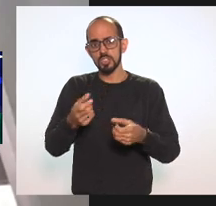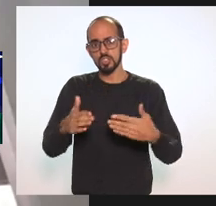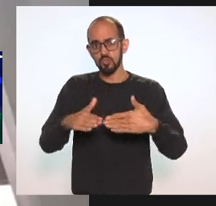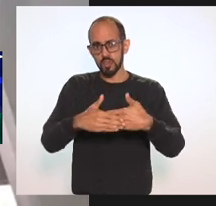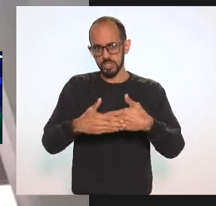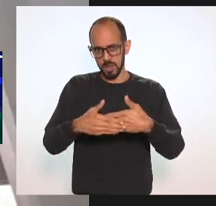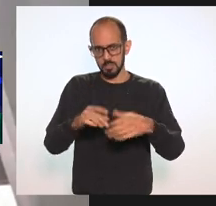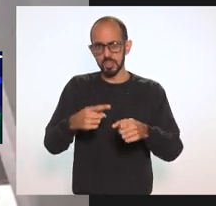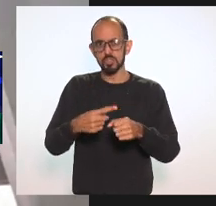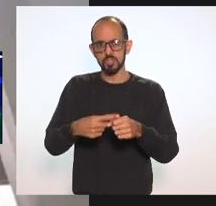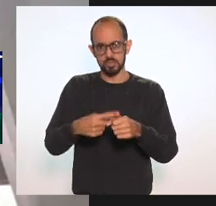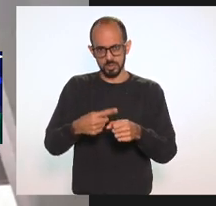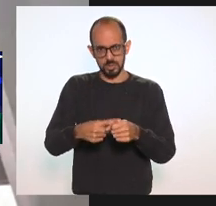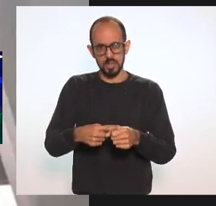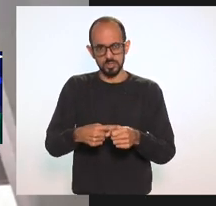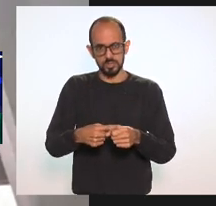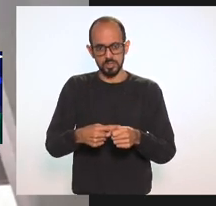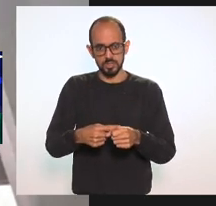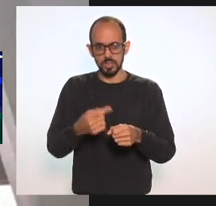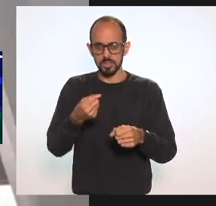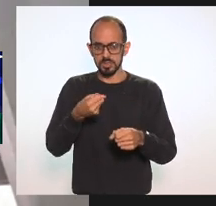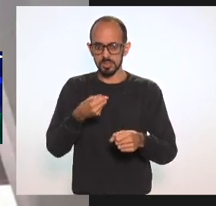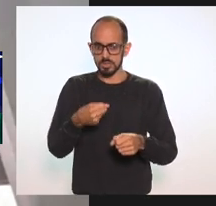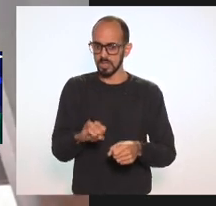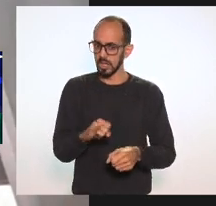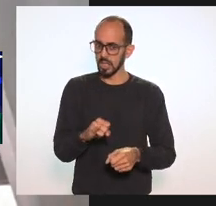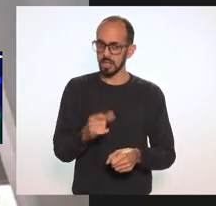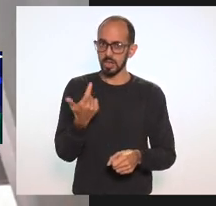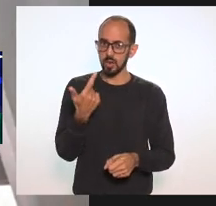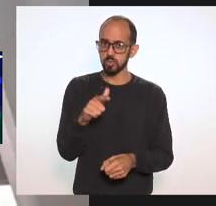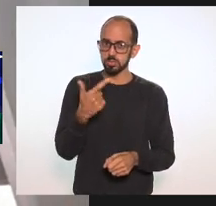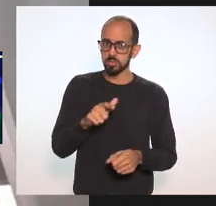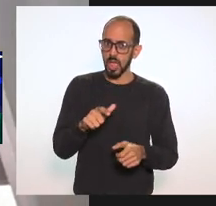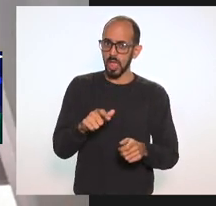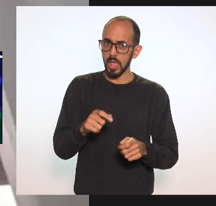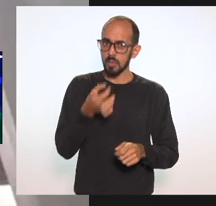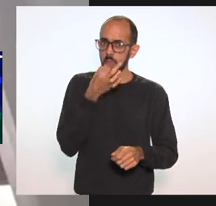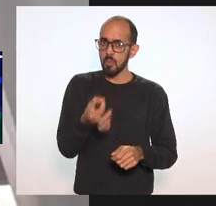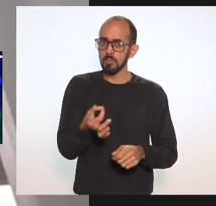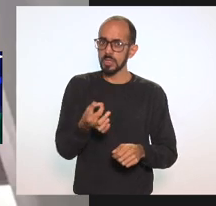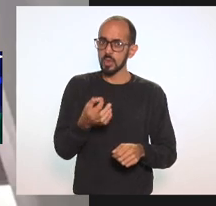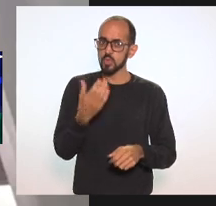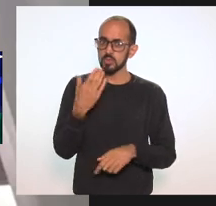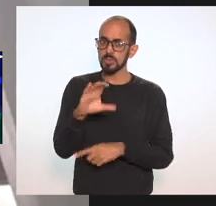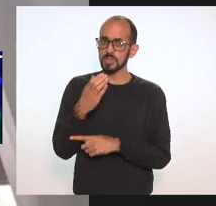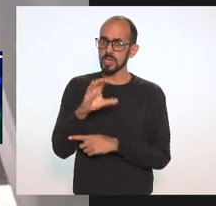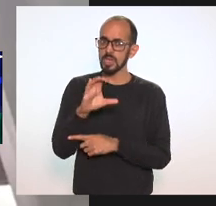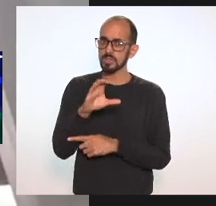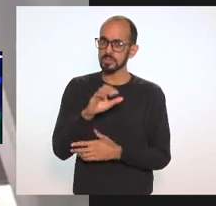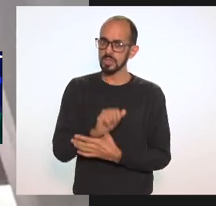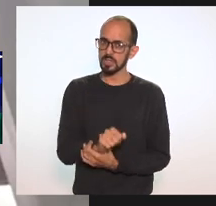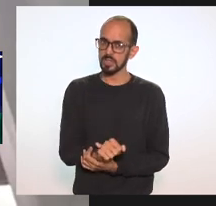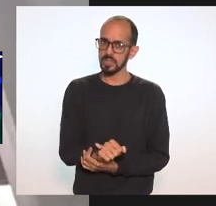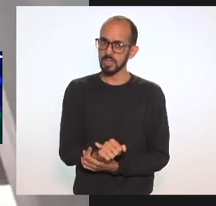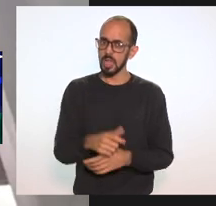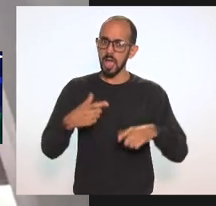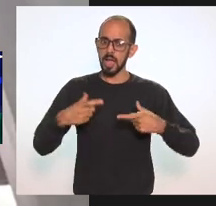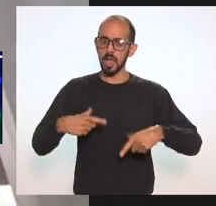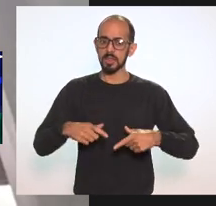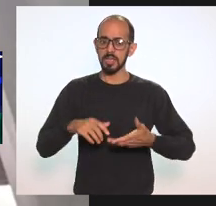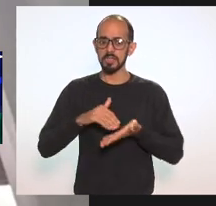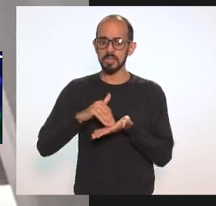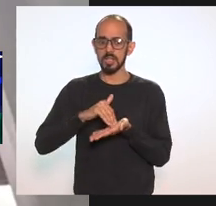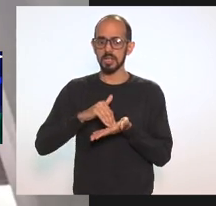como e lá tem um comitê científico você dizer sem lá tem alguém da secretaria de